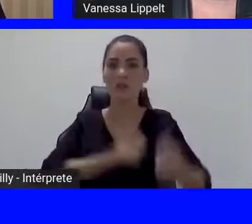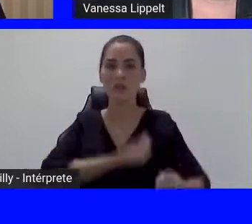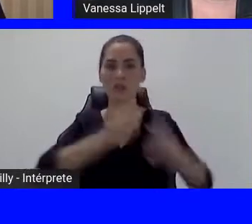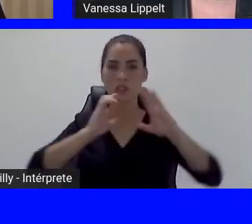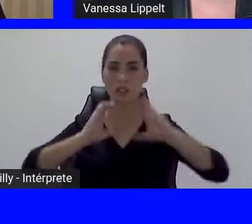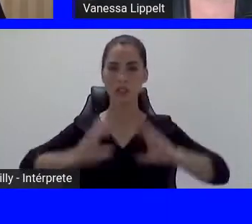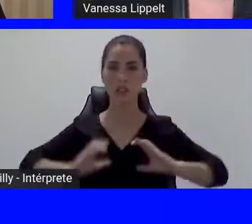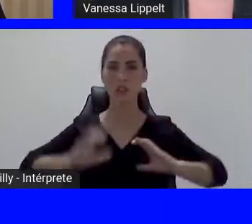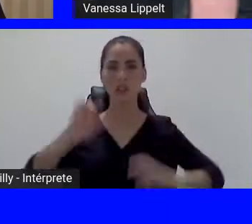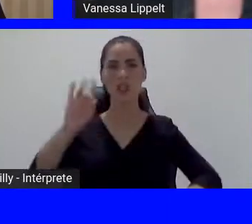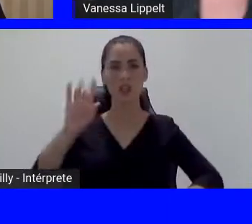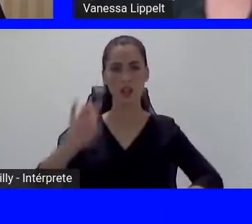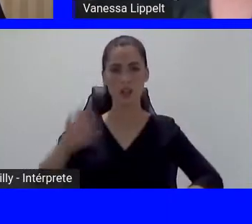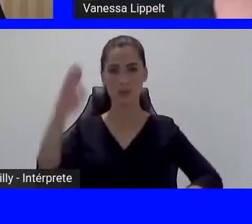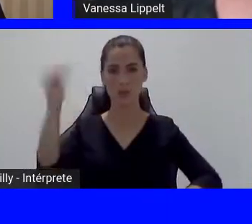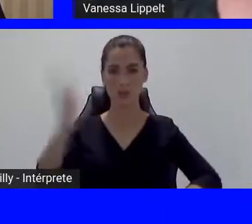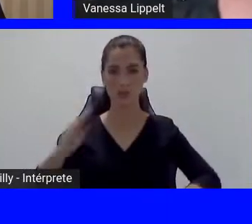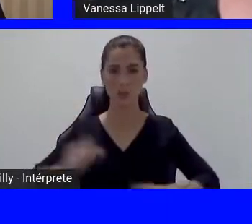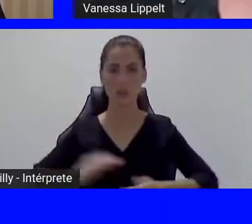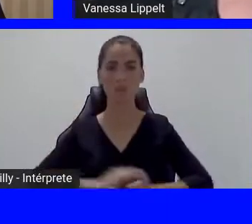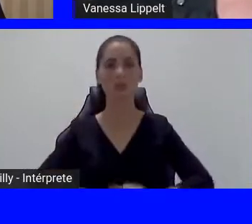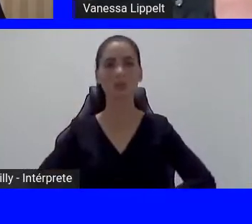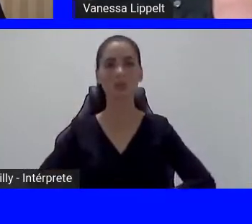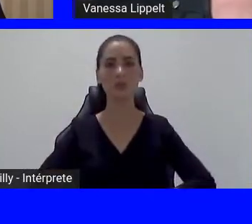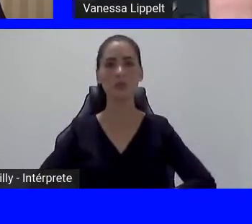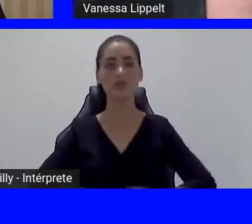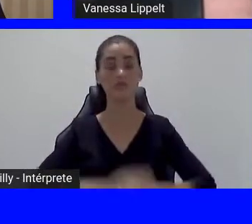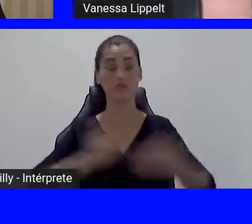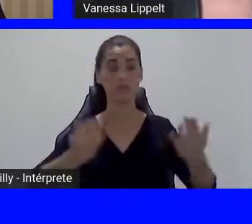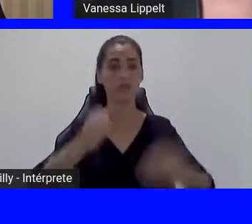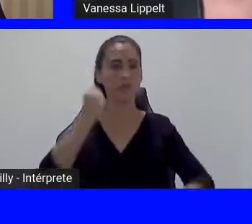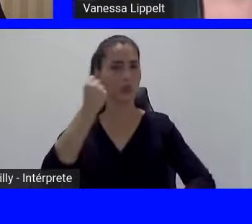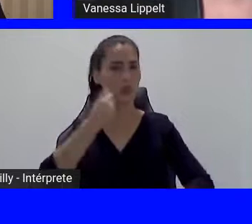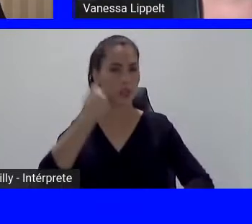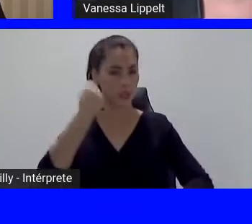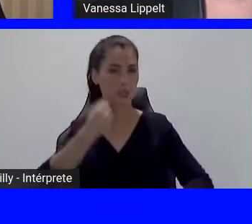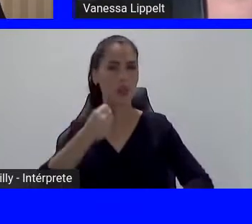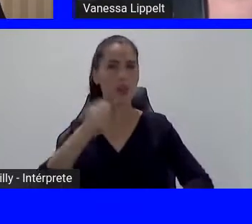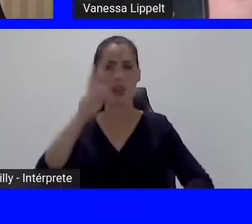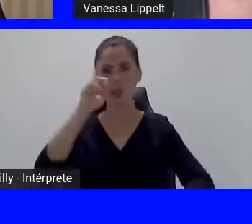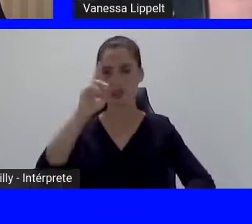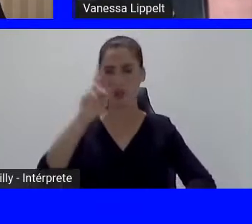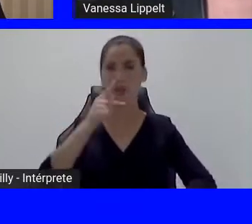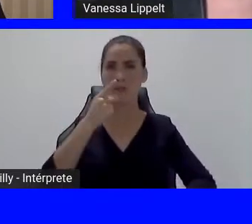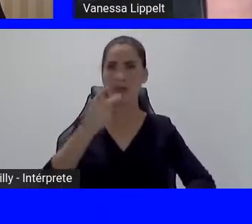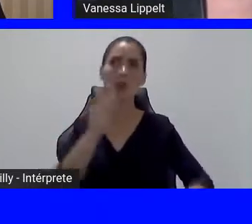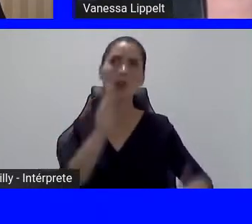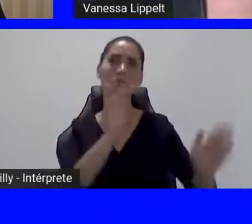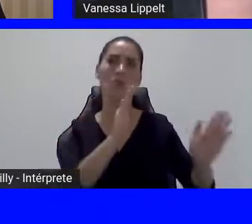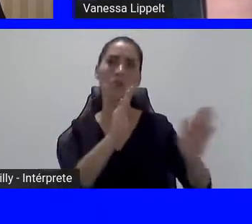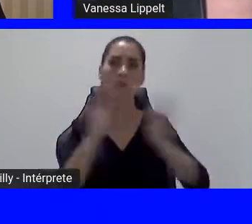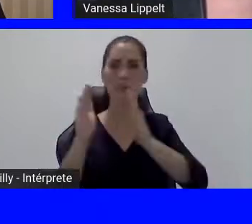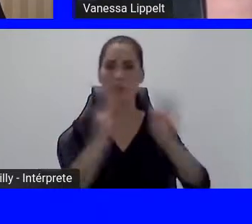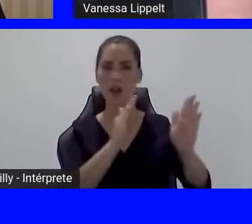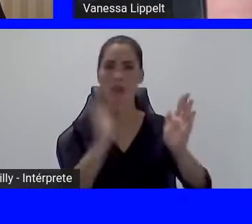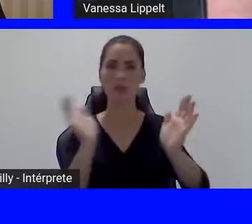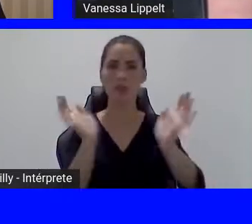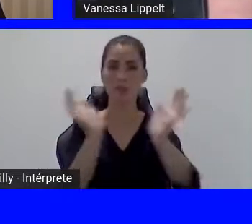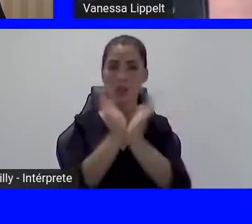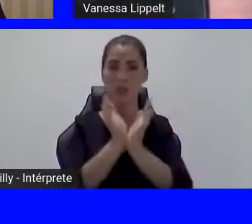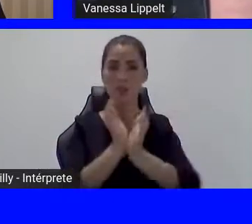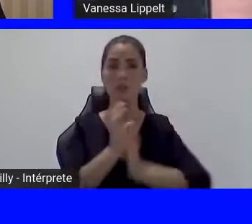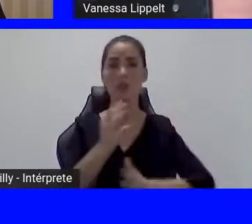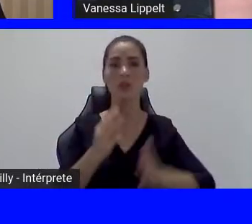cada brasileira. Senadora, a senhora fixa um prazo para esse grupo, né, da terceira via,